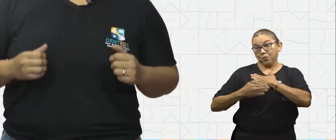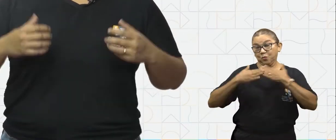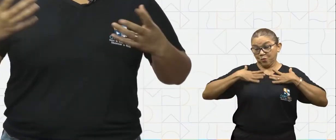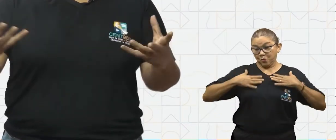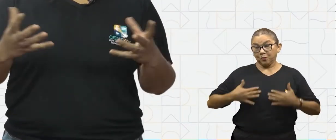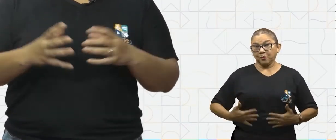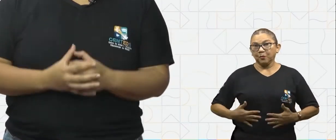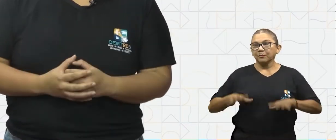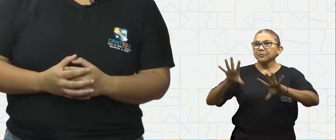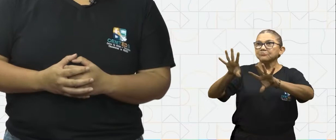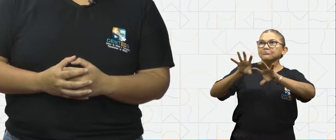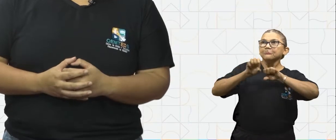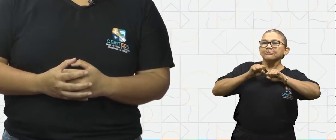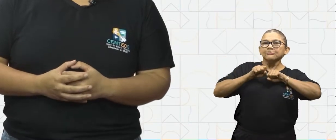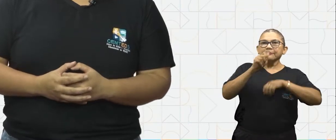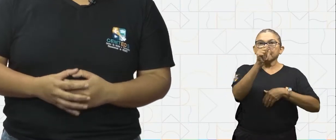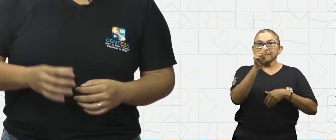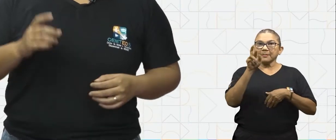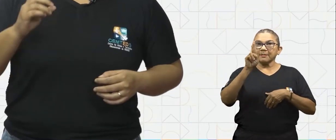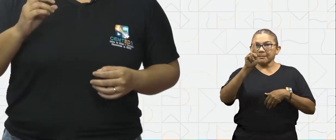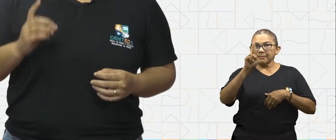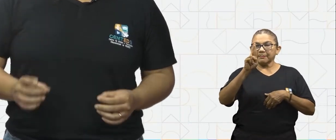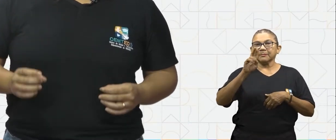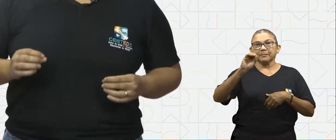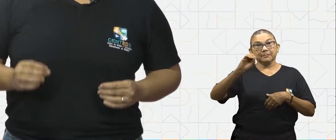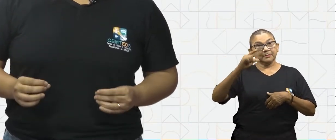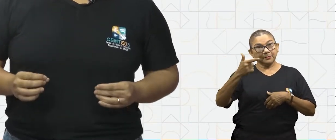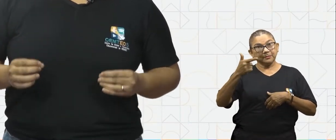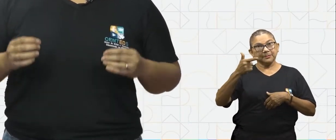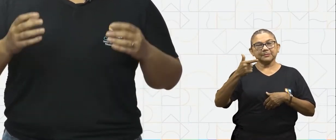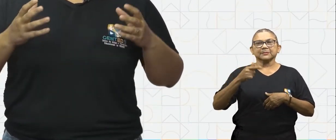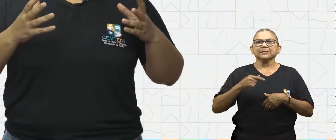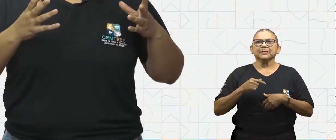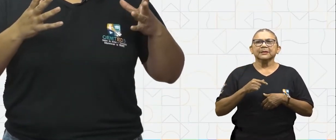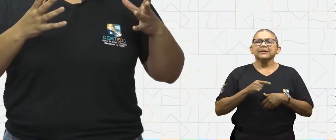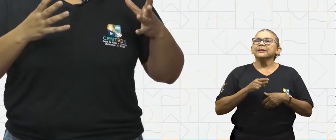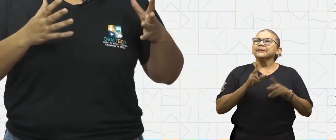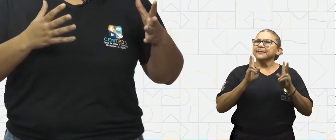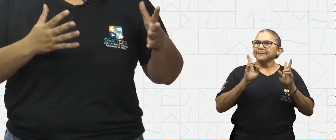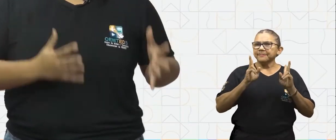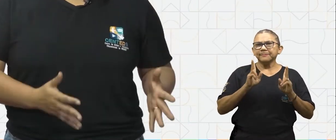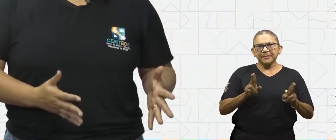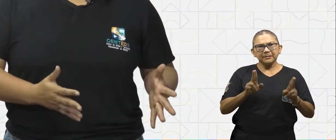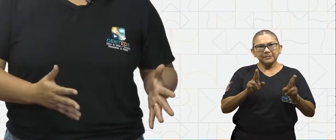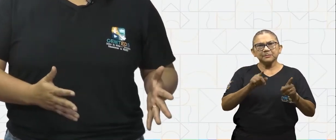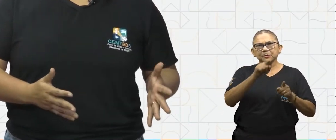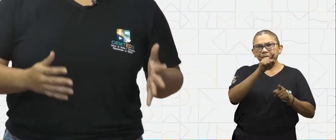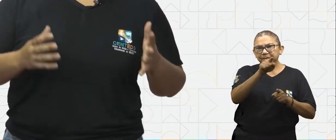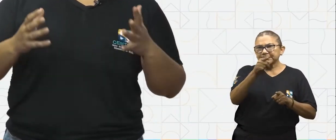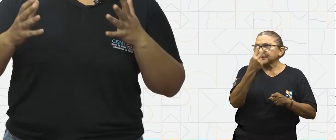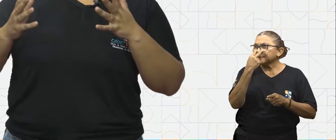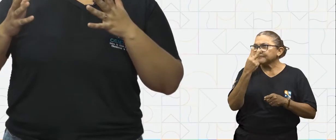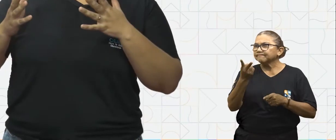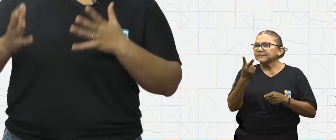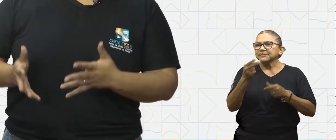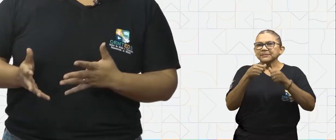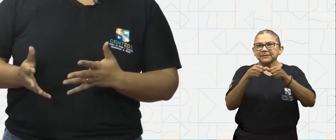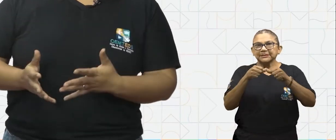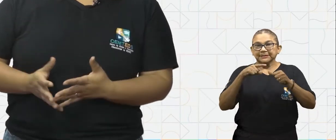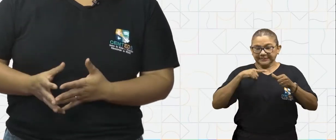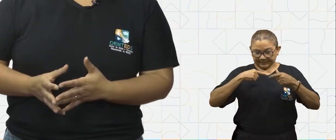oxigênio para ser usado. Você reparou que tanto o sistema circulatório quanto